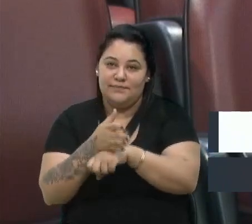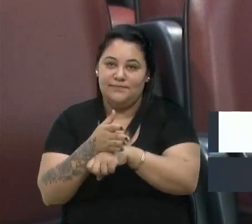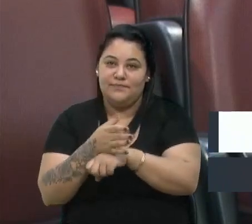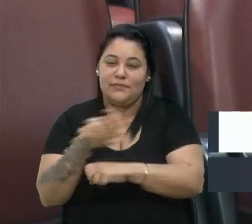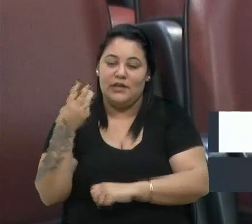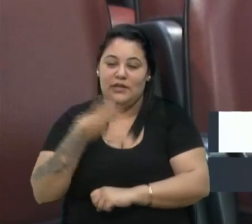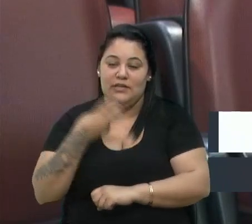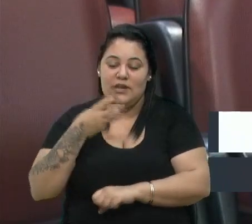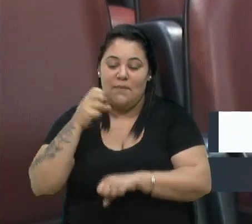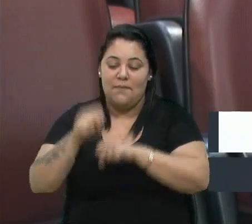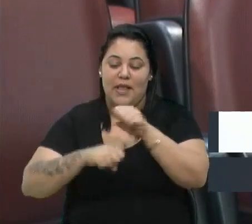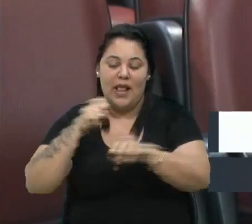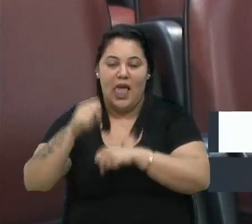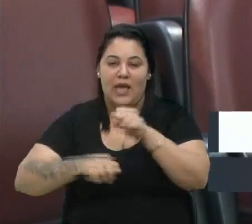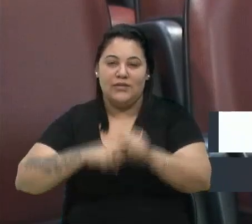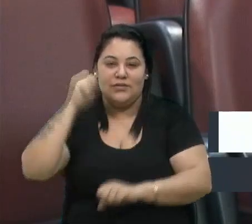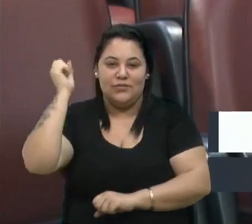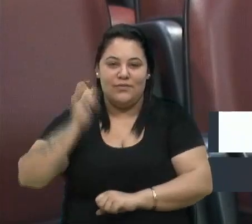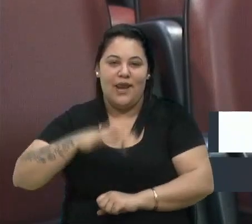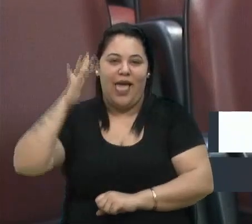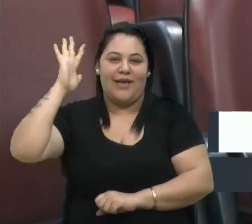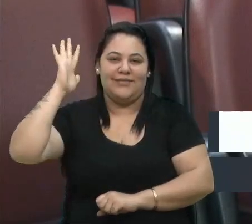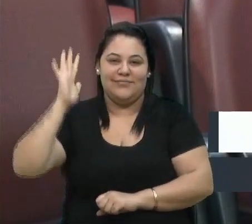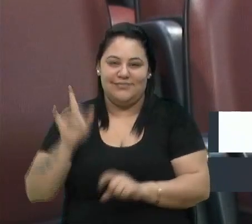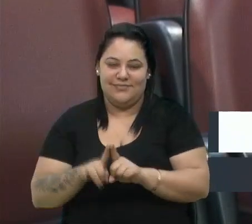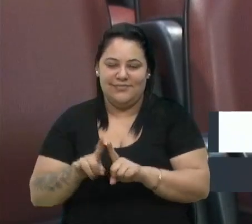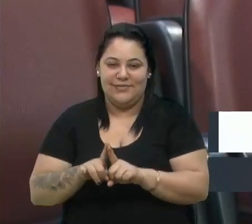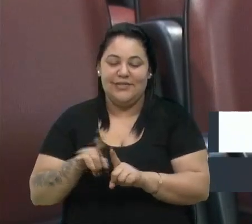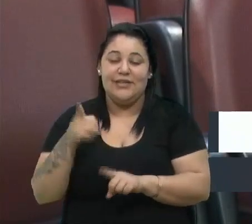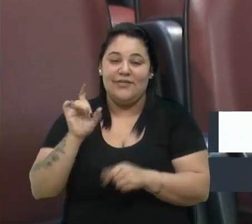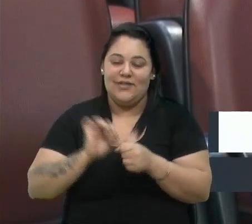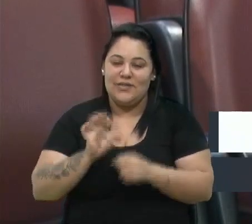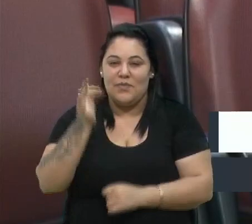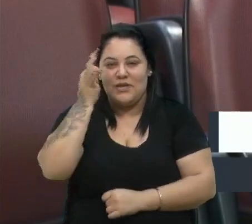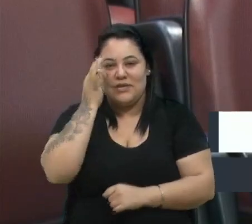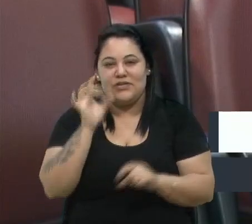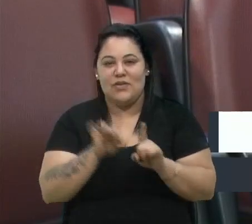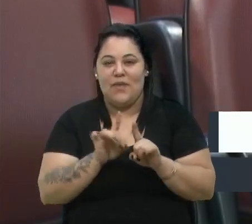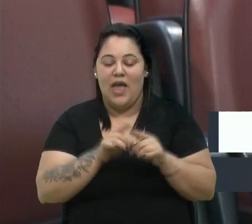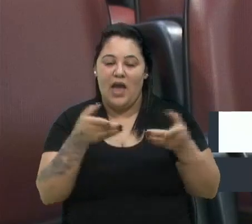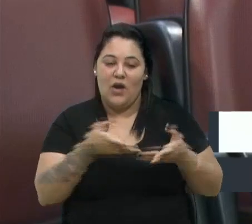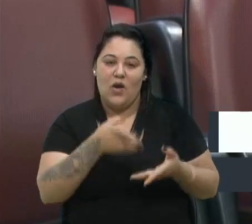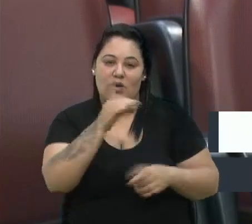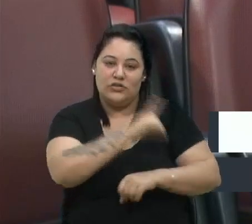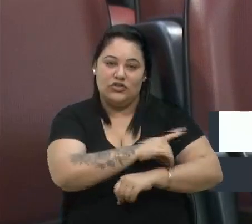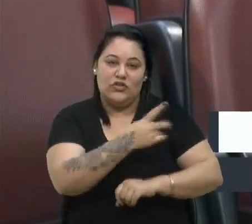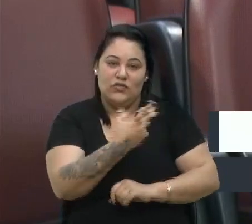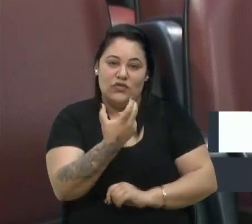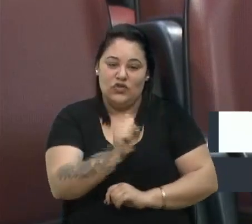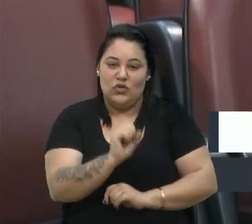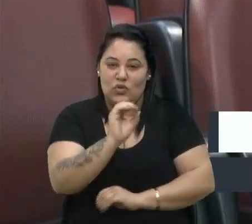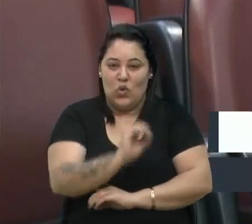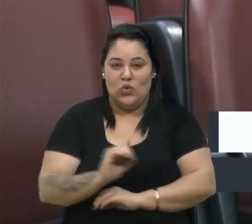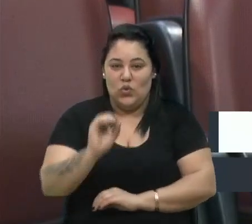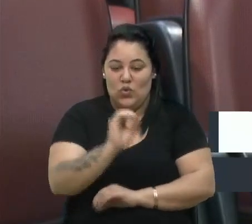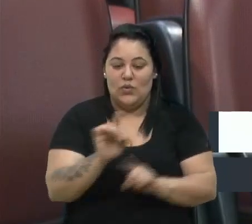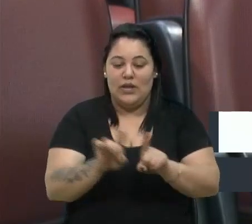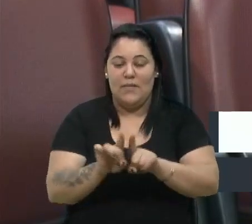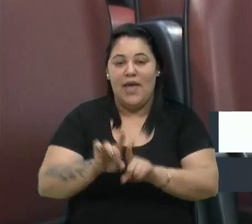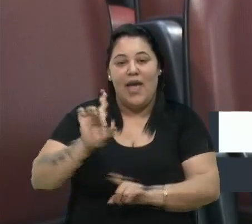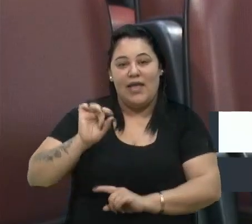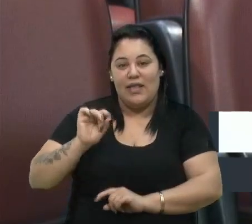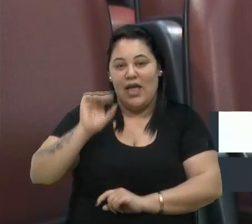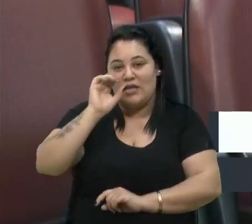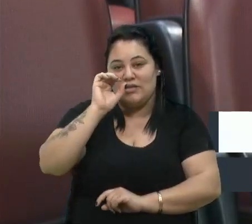terceira pedalada aí do Milagre. Se faça presente agora nesse dia 28 de outubro, às 10